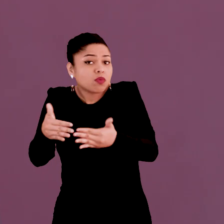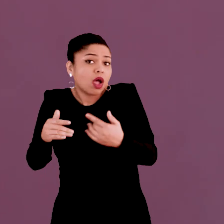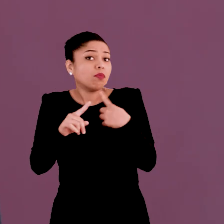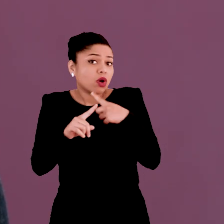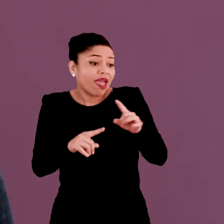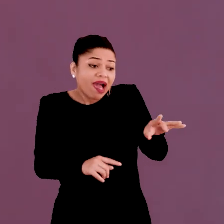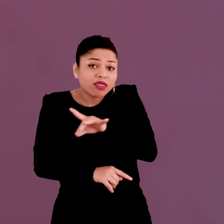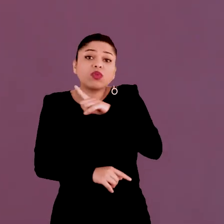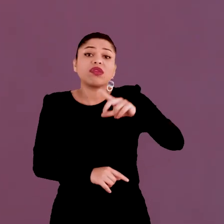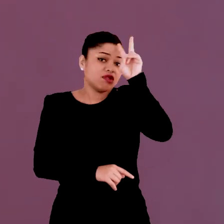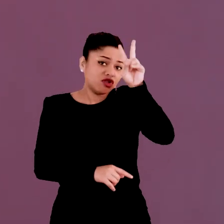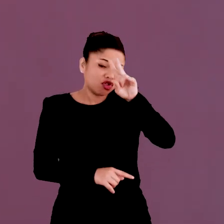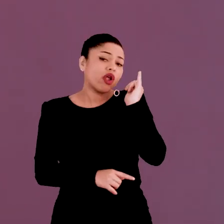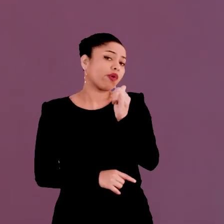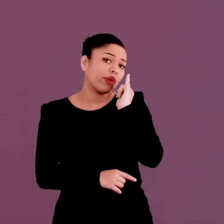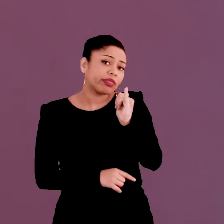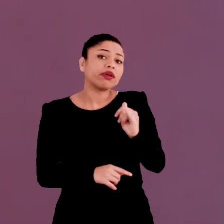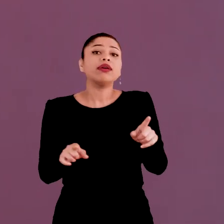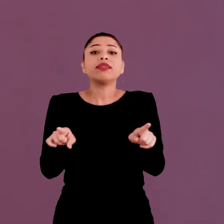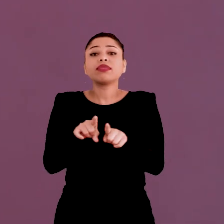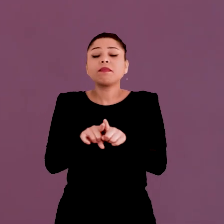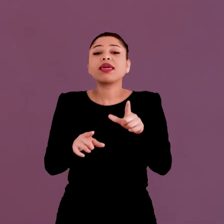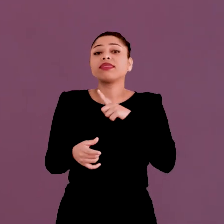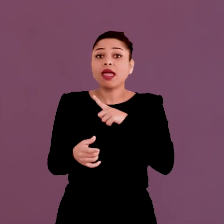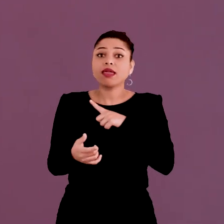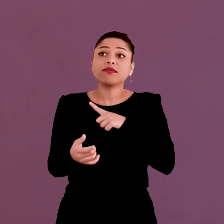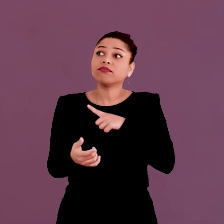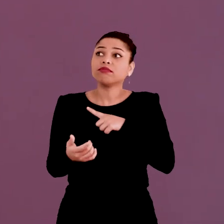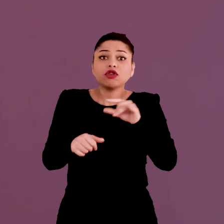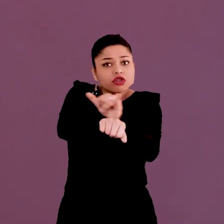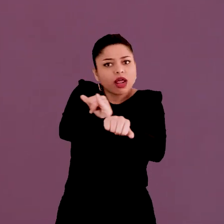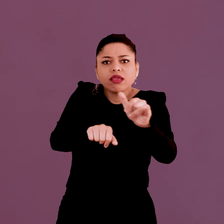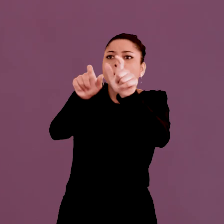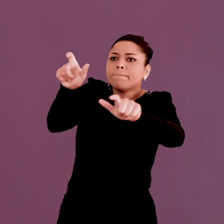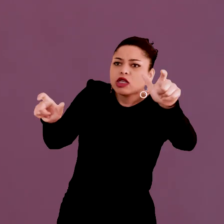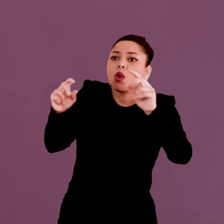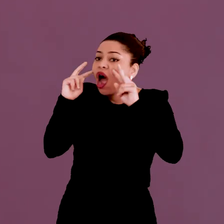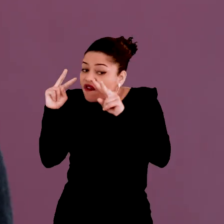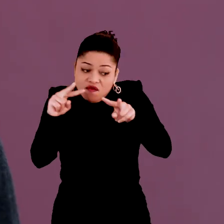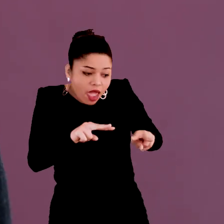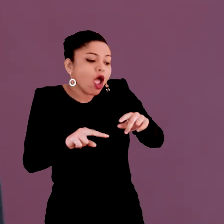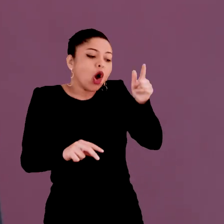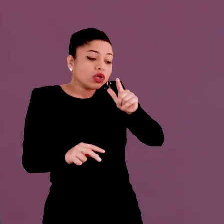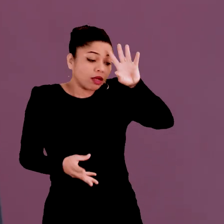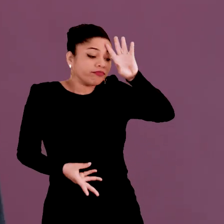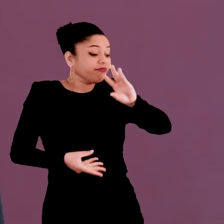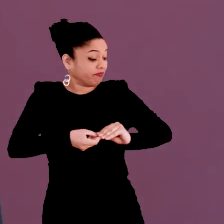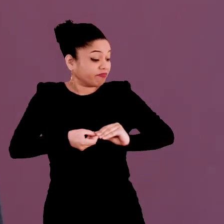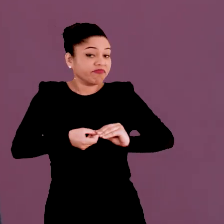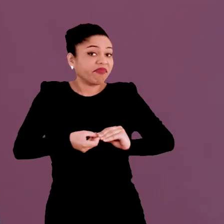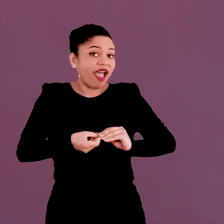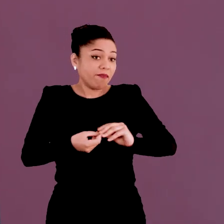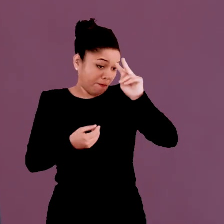têm a contar e criando nela dispositivos que o público possa fazer uma leitura muito particular desses